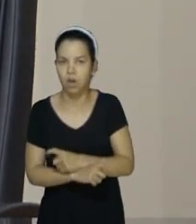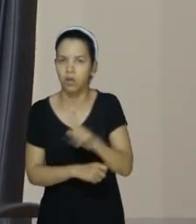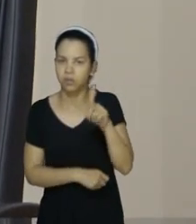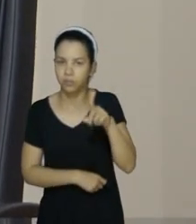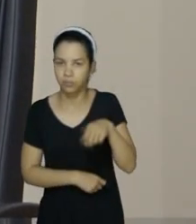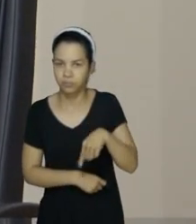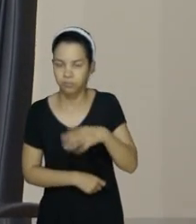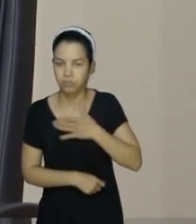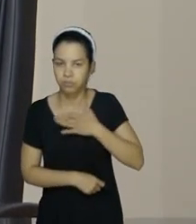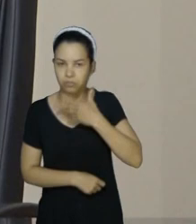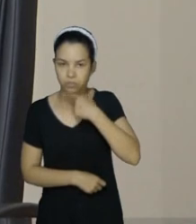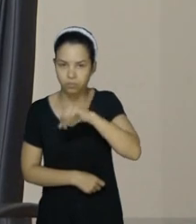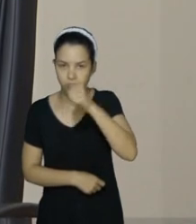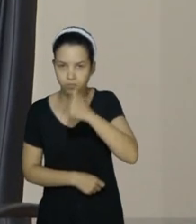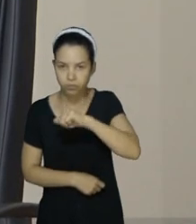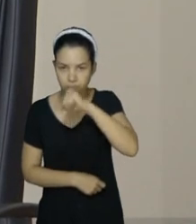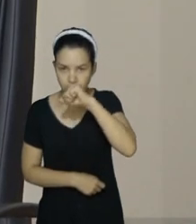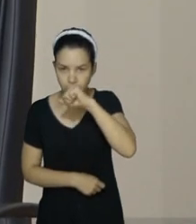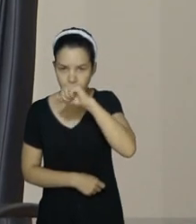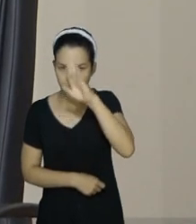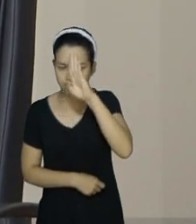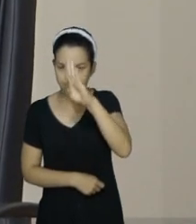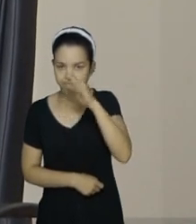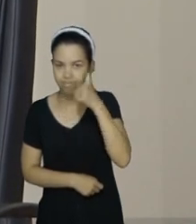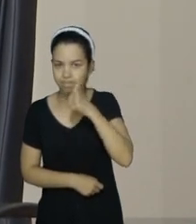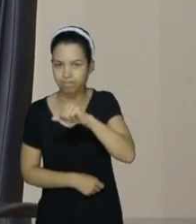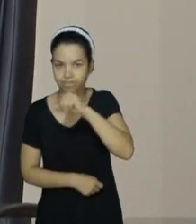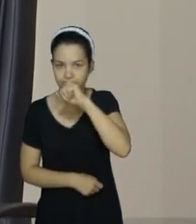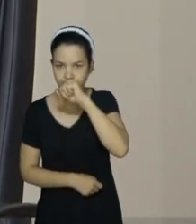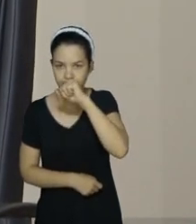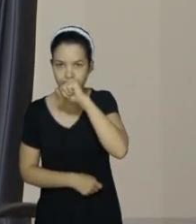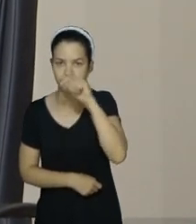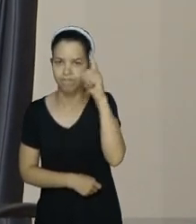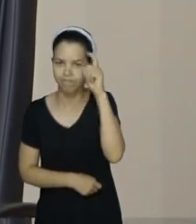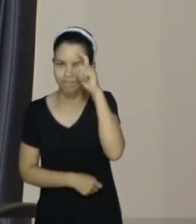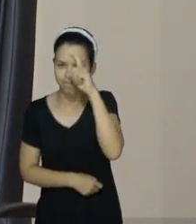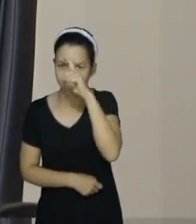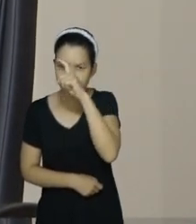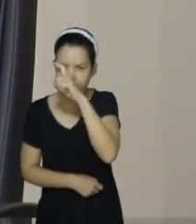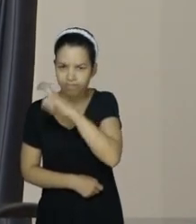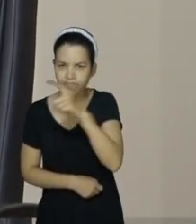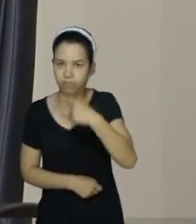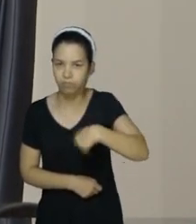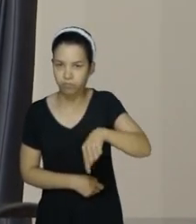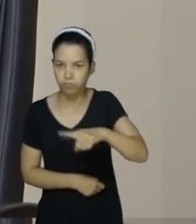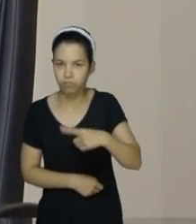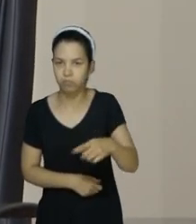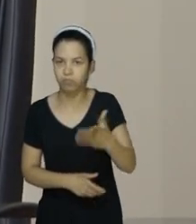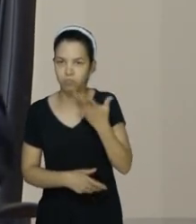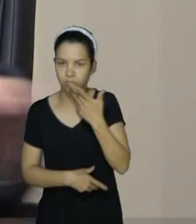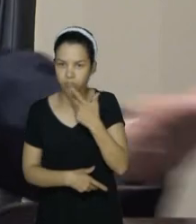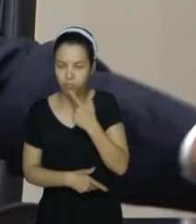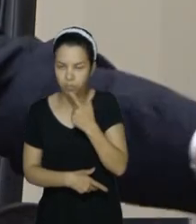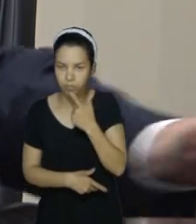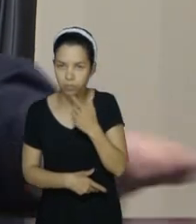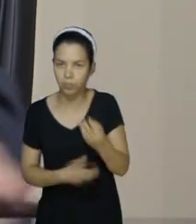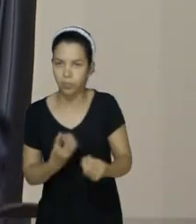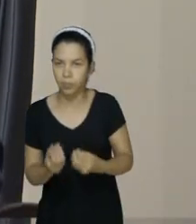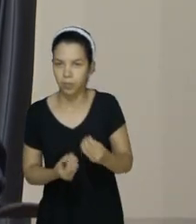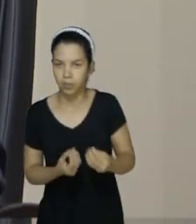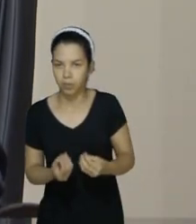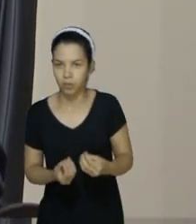os meus pais, especialmente a minha mãe, tinha quando nós éramos criança, de ter, deputado